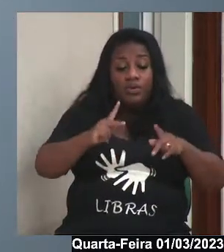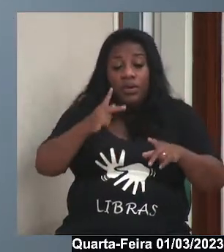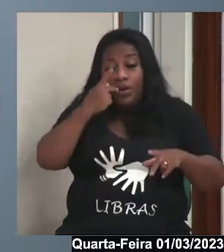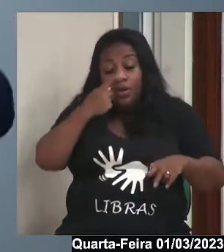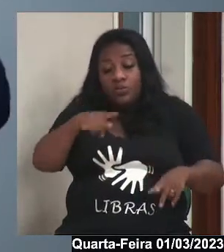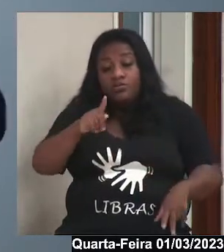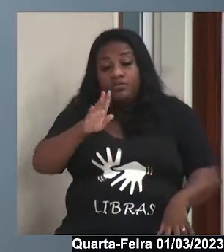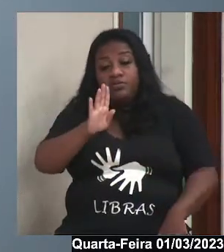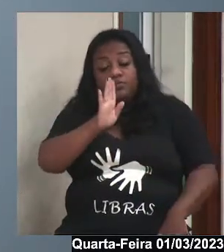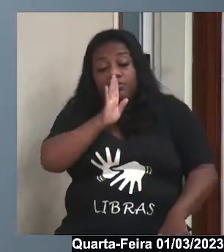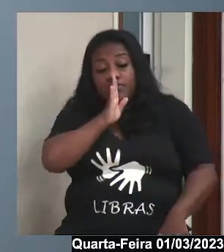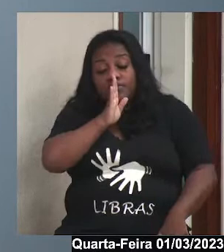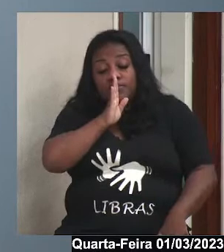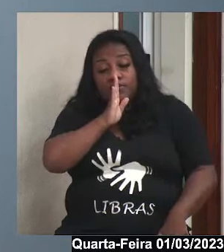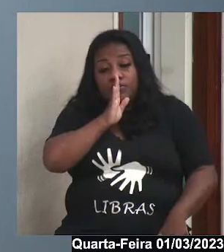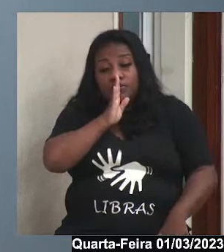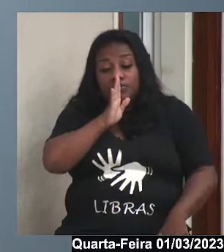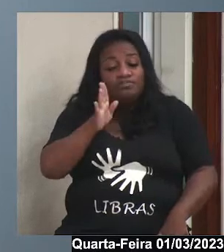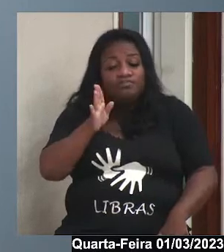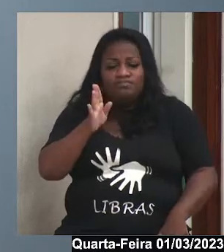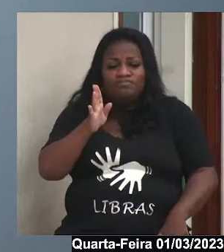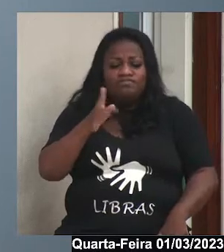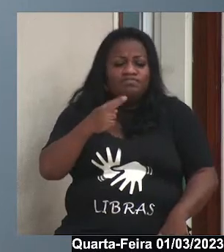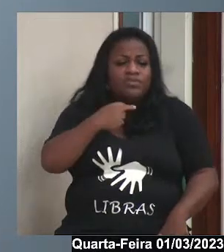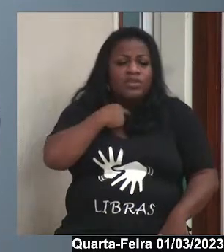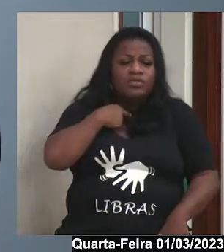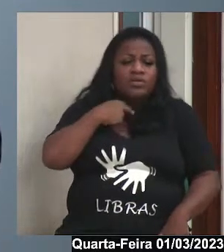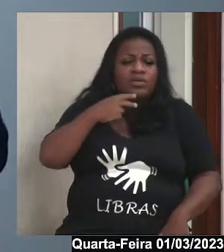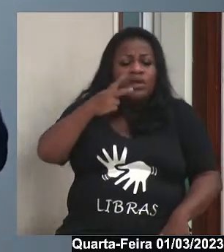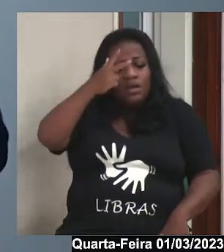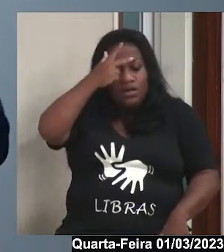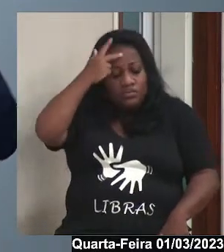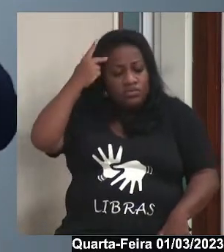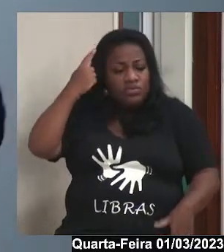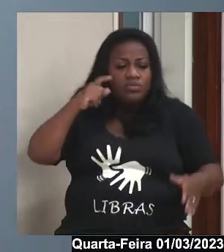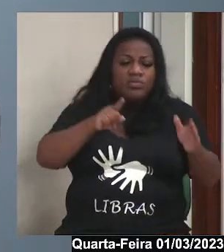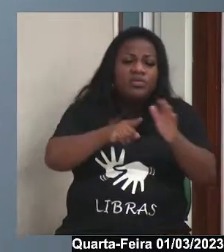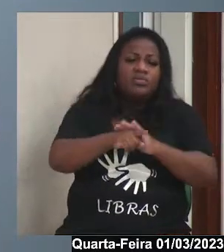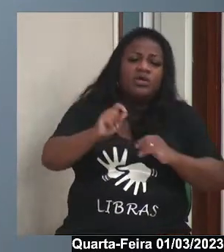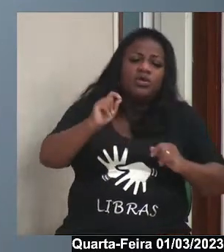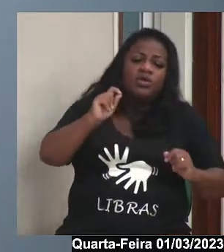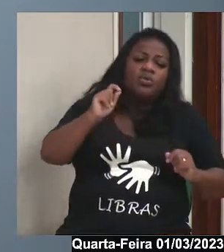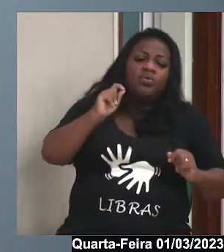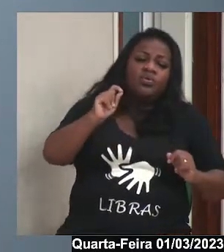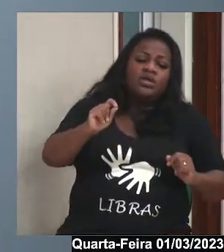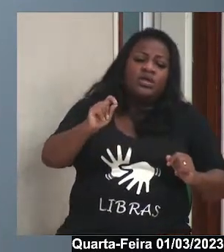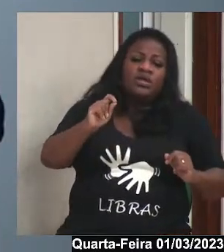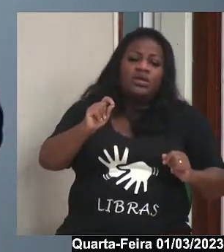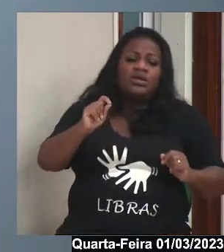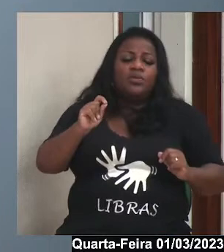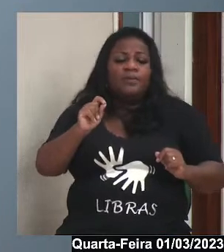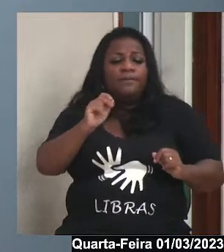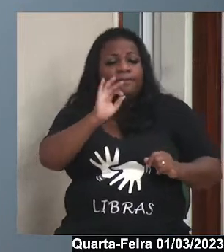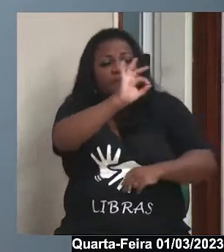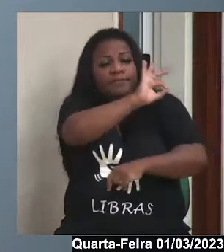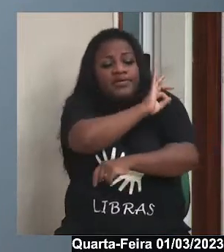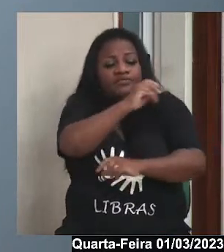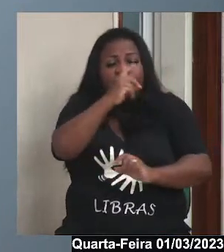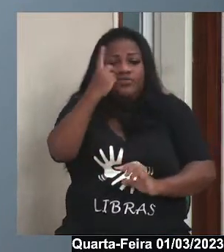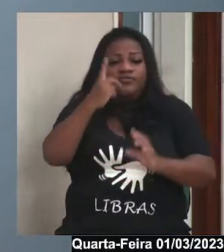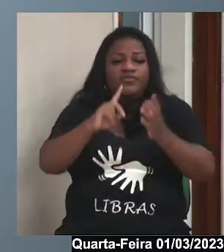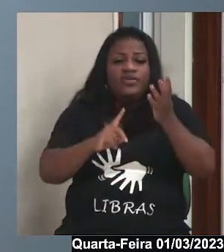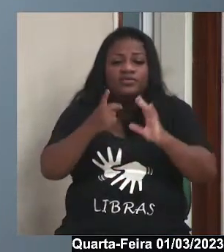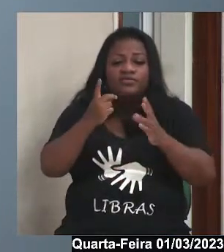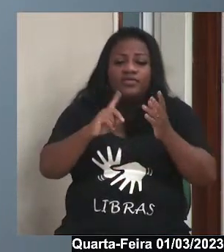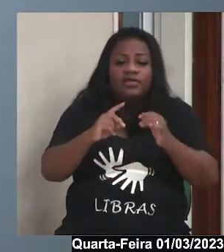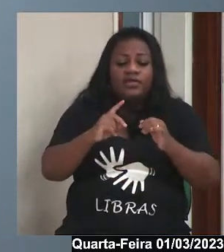silêncio, prefeito, é ensurdecedor. A nossa população está perguntando por que, que o prefeito fez carnanejo e não pagou o pessoal